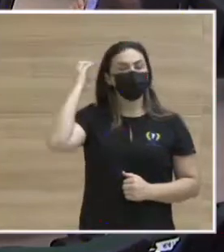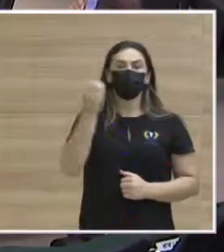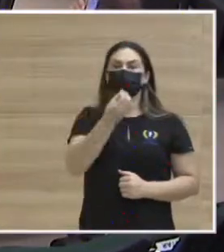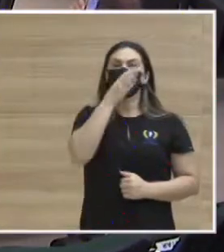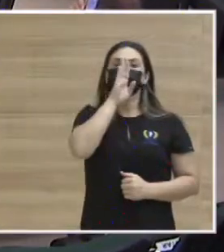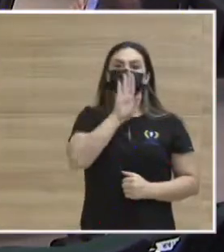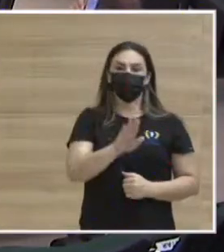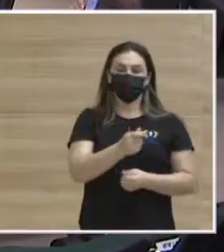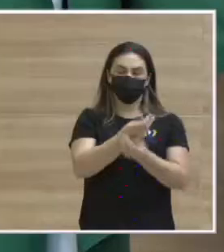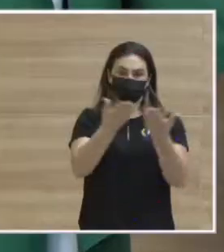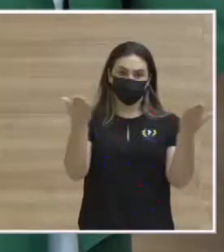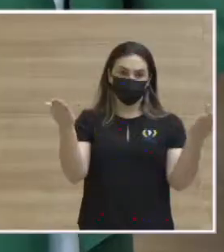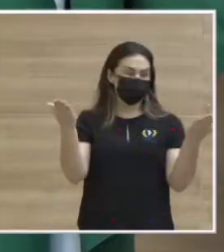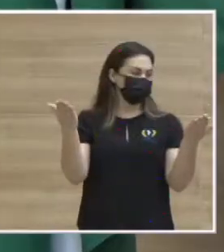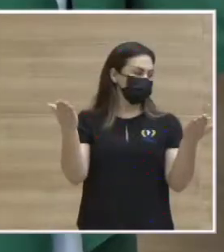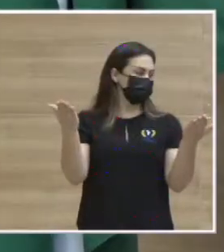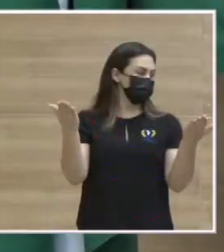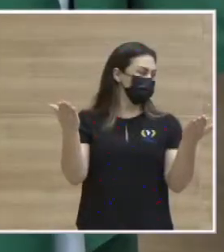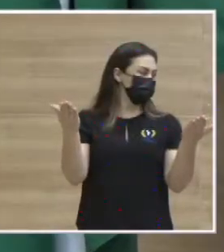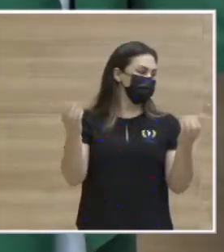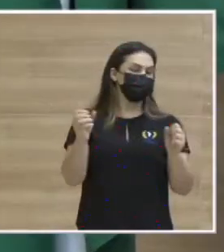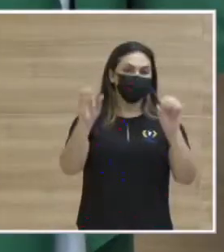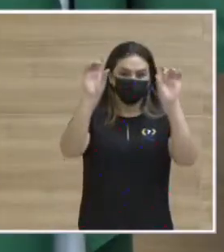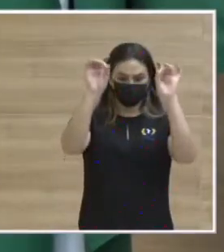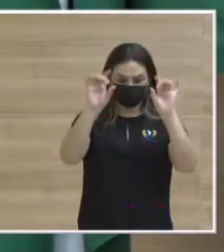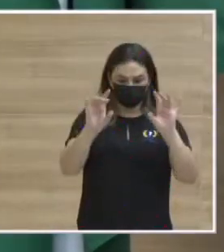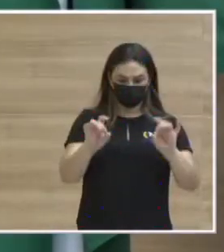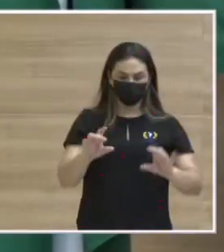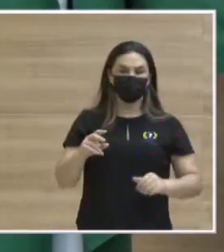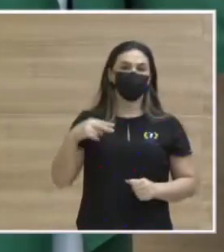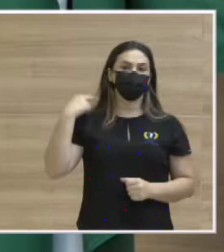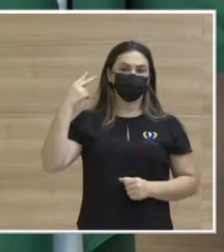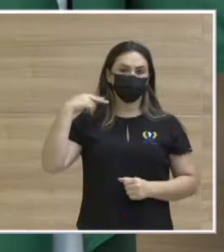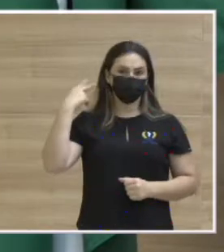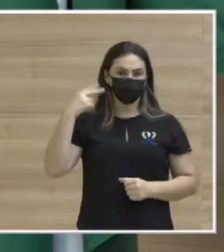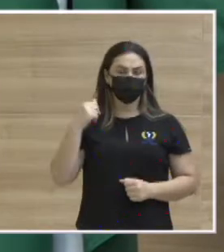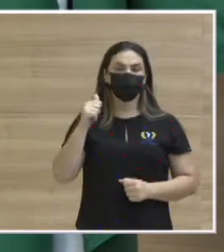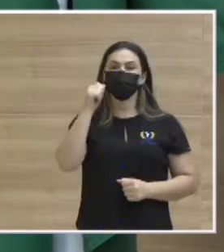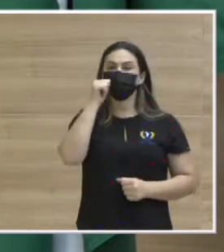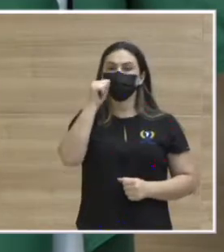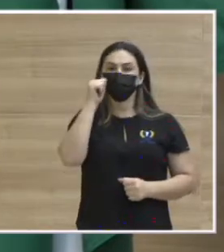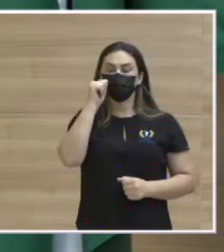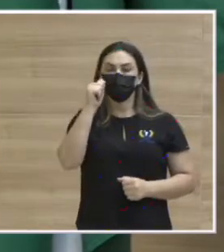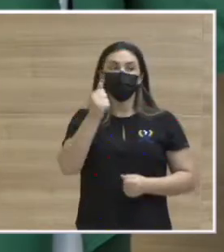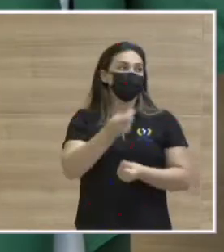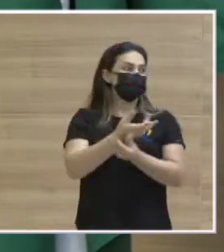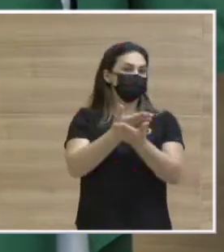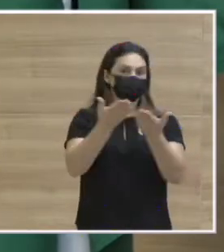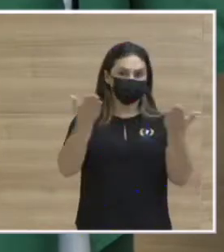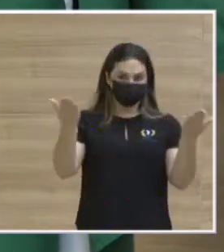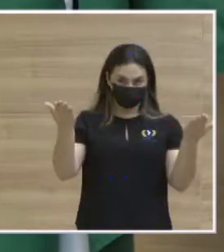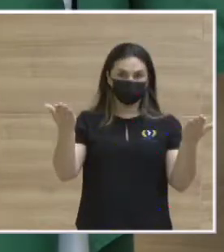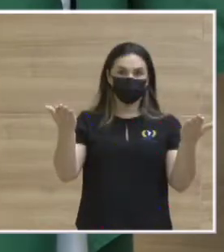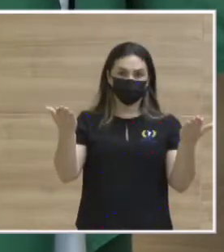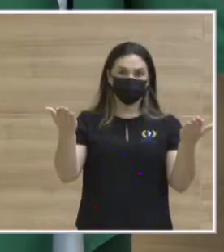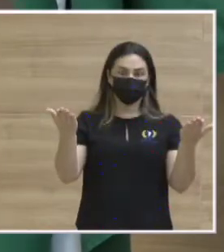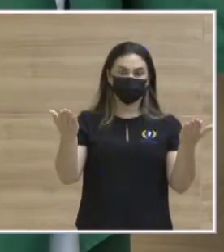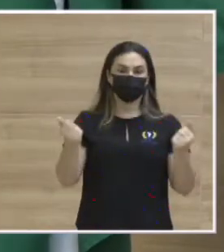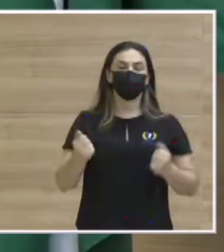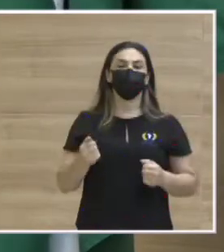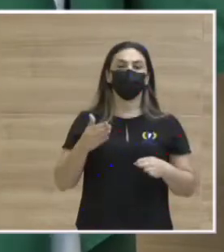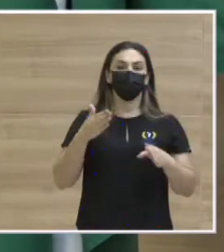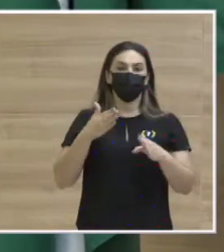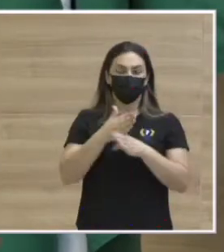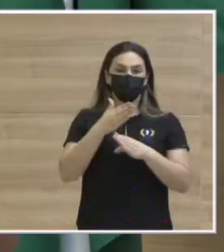Boa tarde a todos, em especial os senhores vereadores, senhoras vereadoras. Estendo meu boa tarde a todos que compõem e